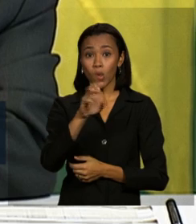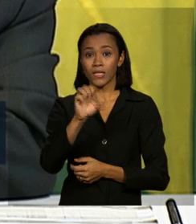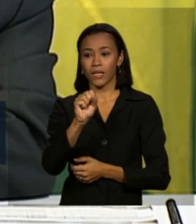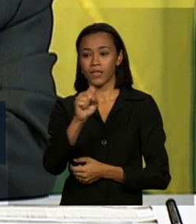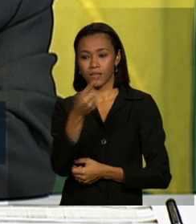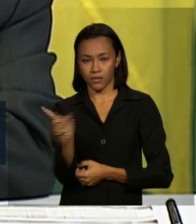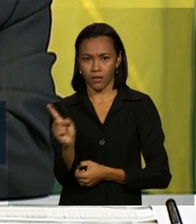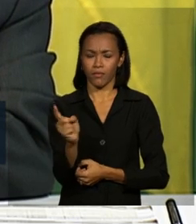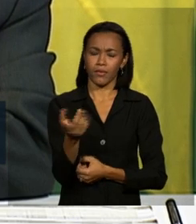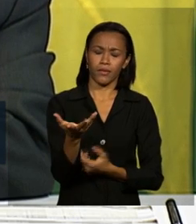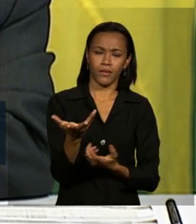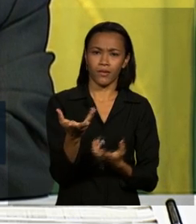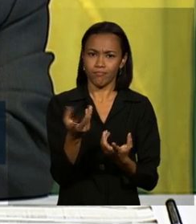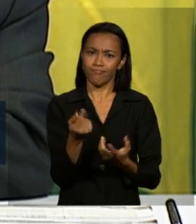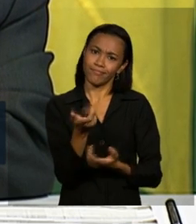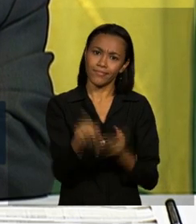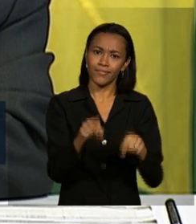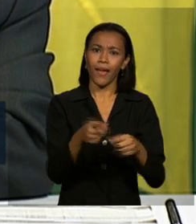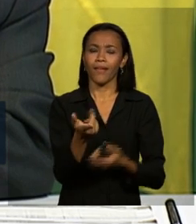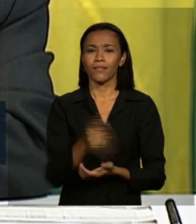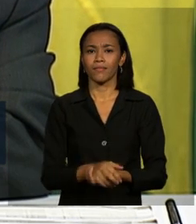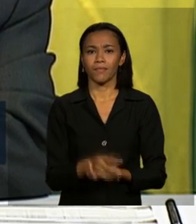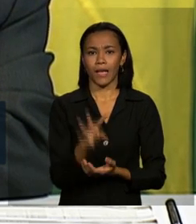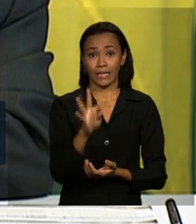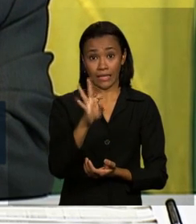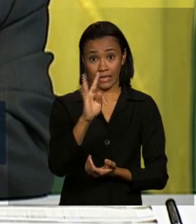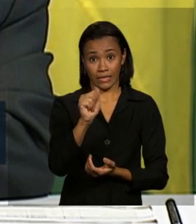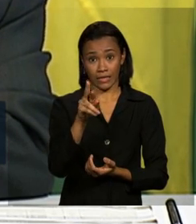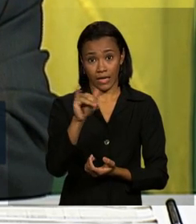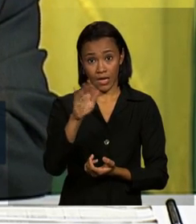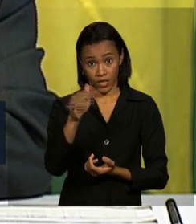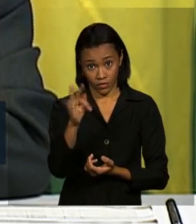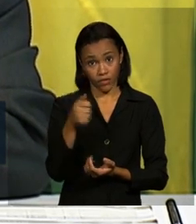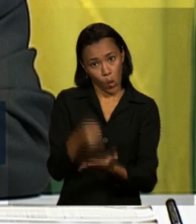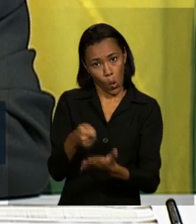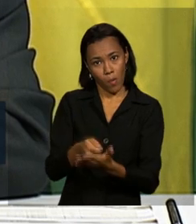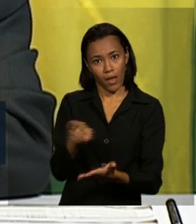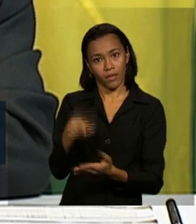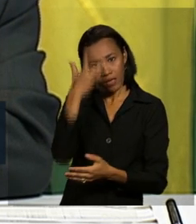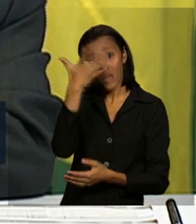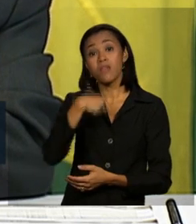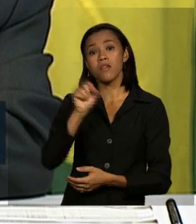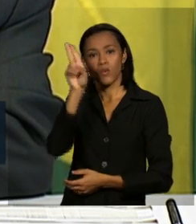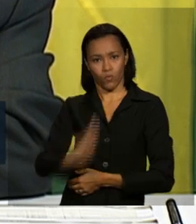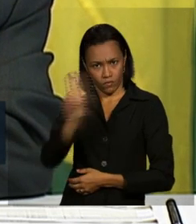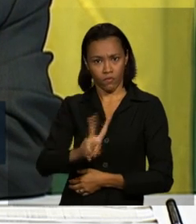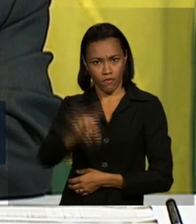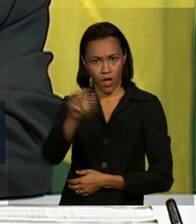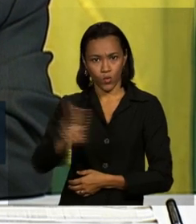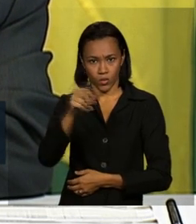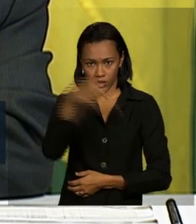Ibra e por intermédio da tarifa cobrada do usuário né Eh portanto não há